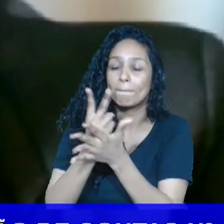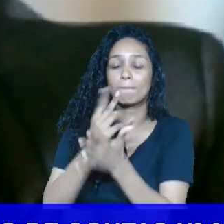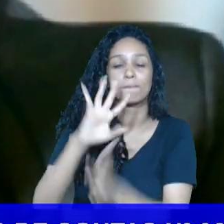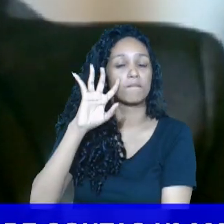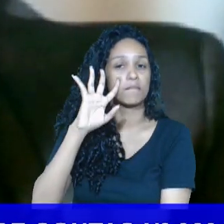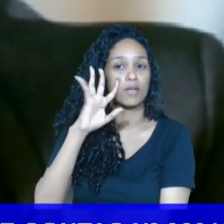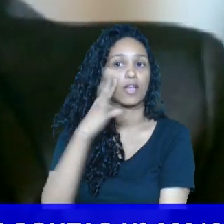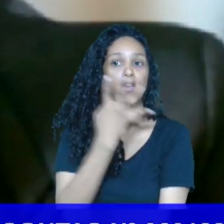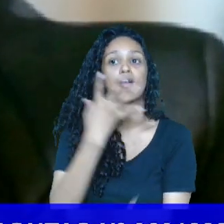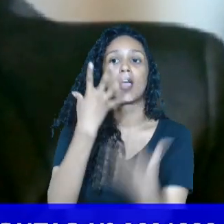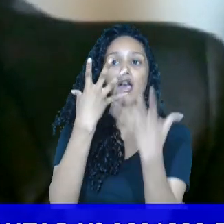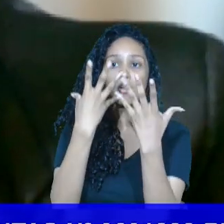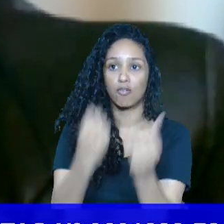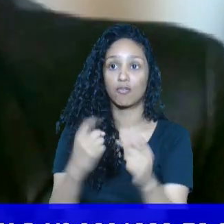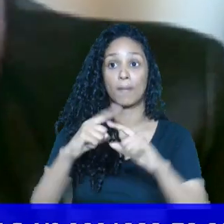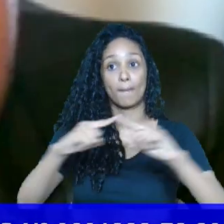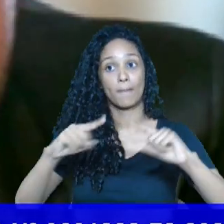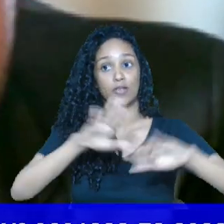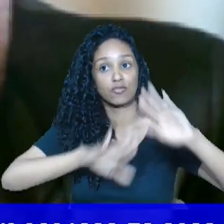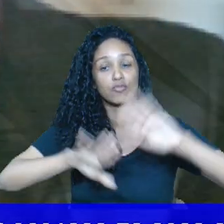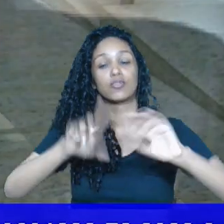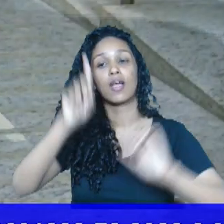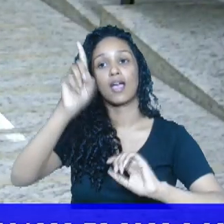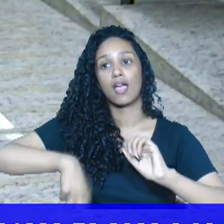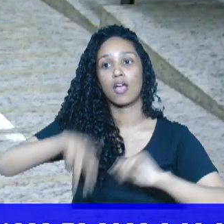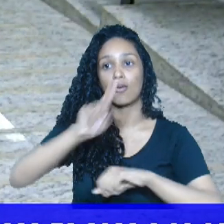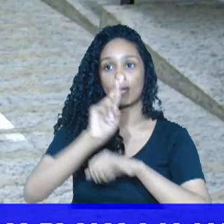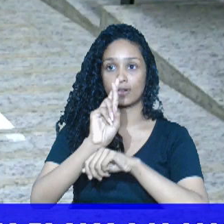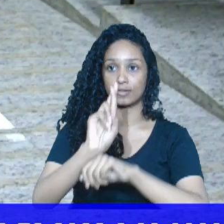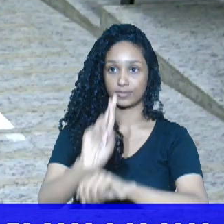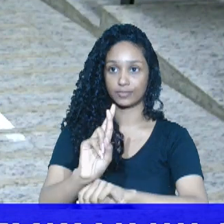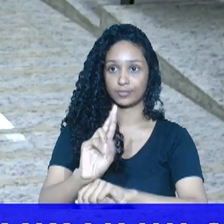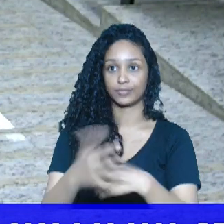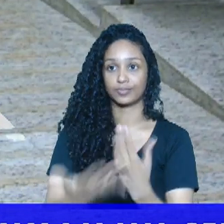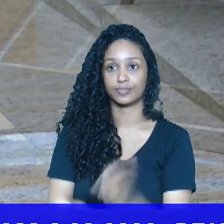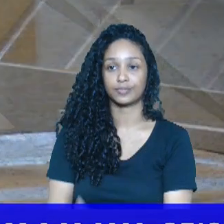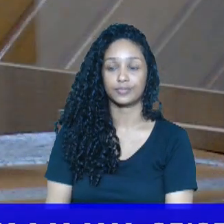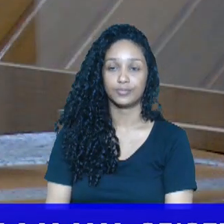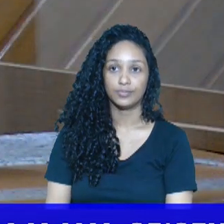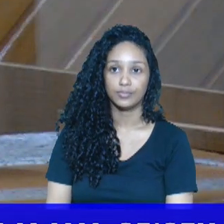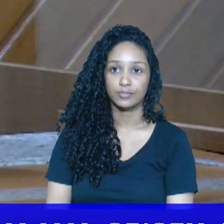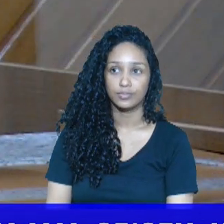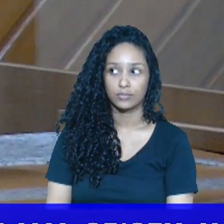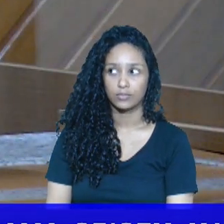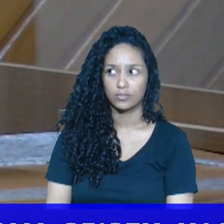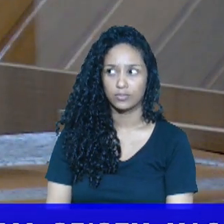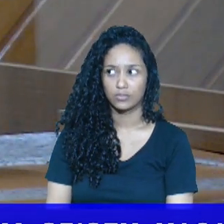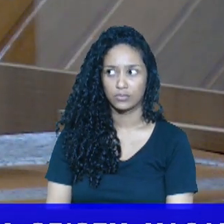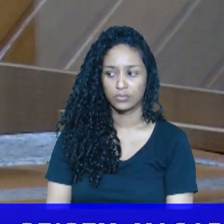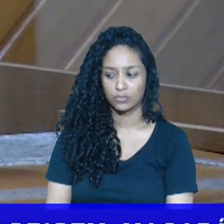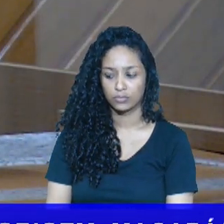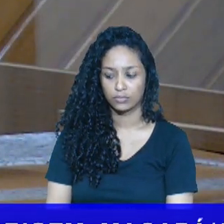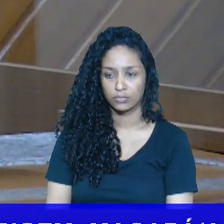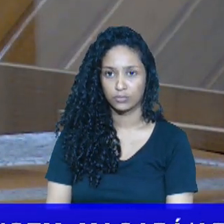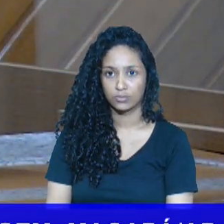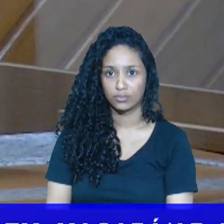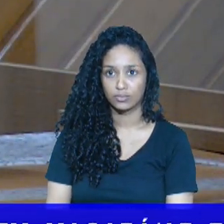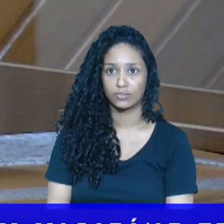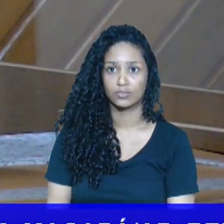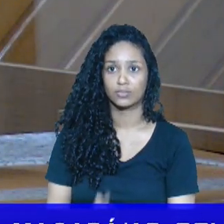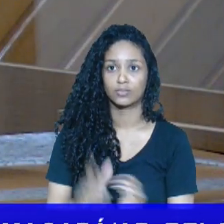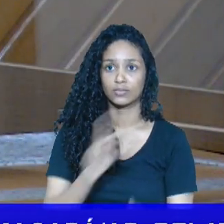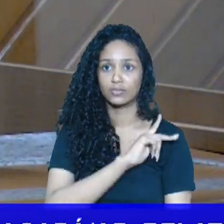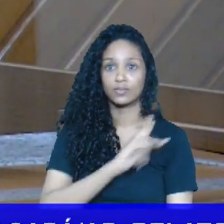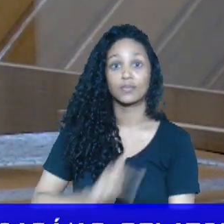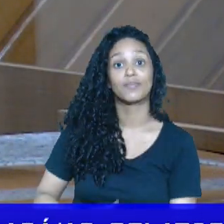também pela aprovação com ressalvas. É o relatório, presidente. Senhor Procurador Regional Eleitoral. Excelentíssimo presidente, excelentíssimo relator,